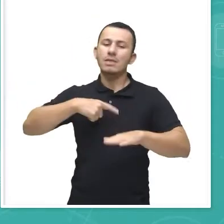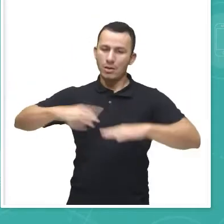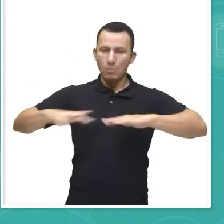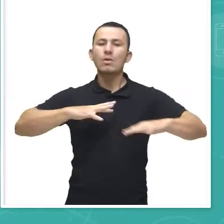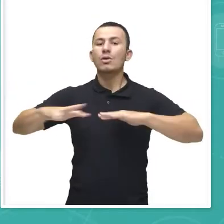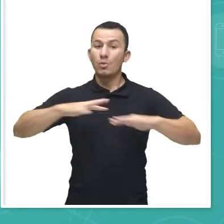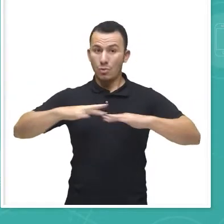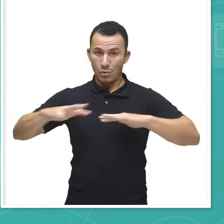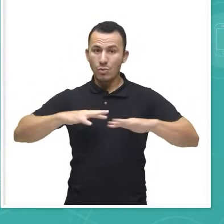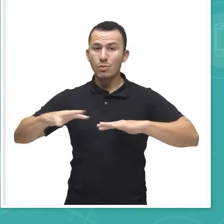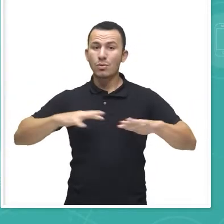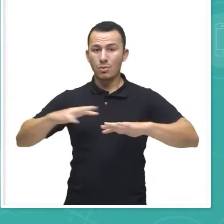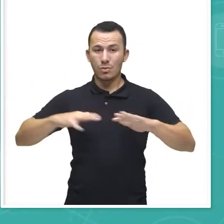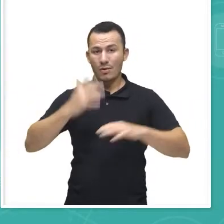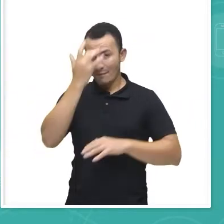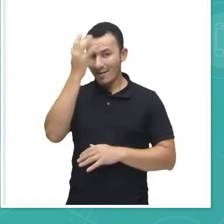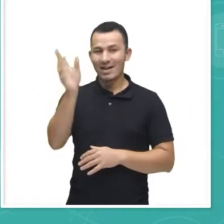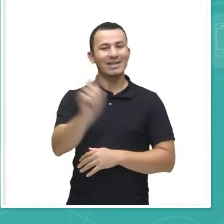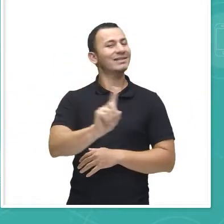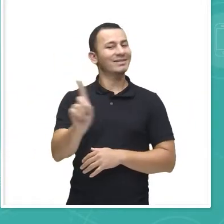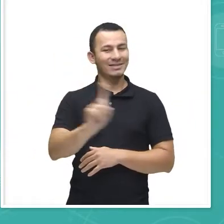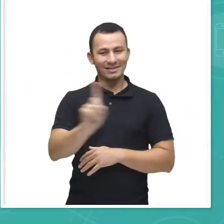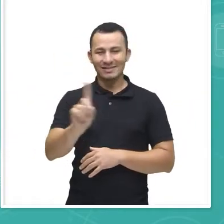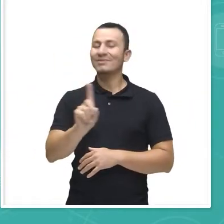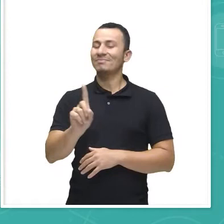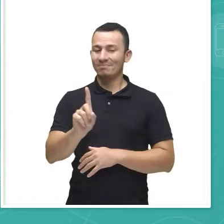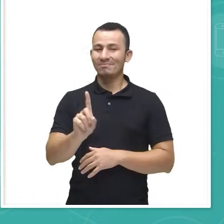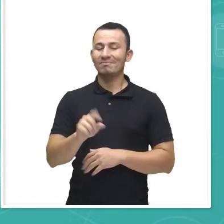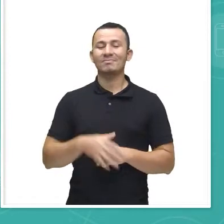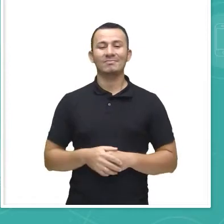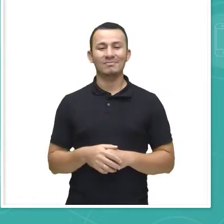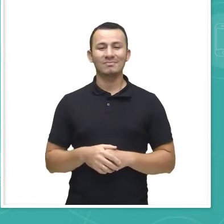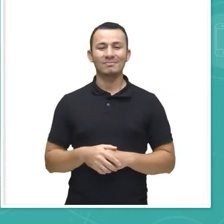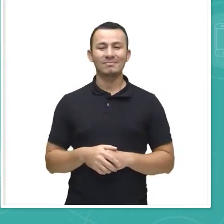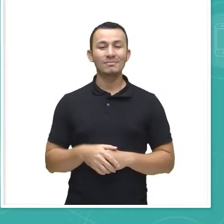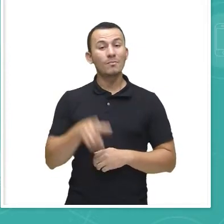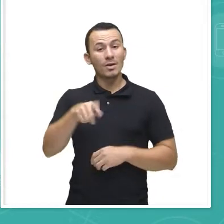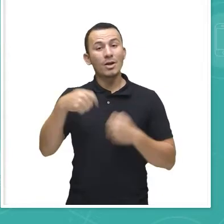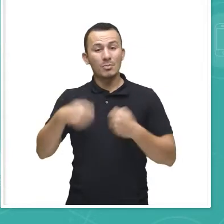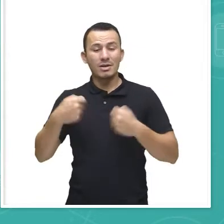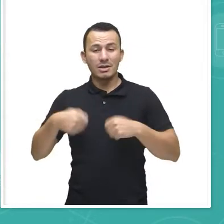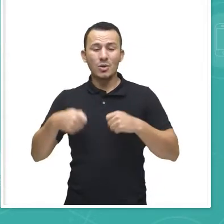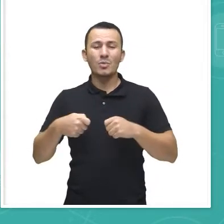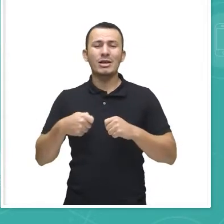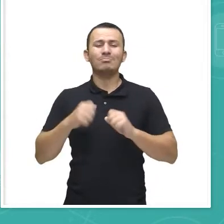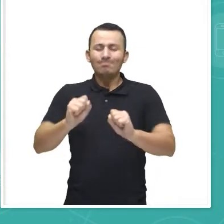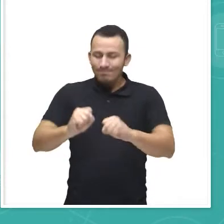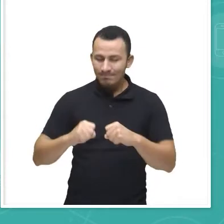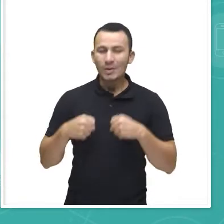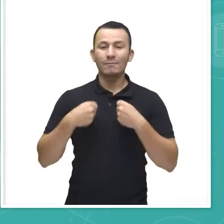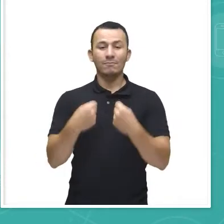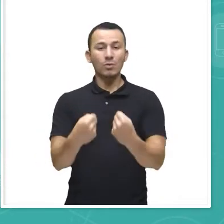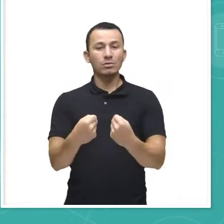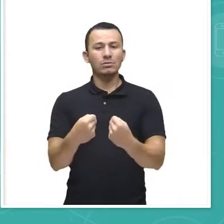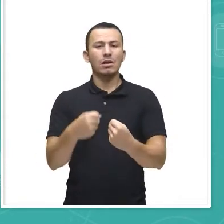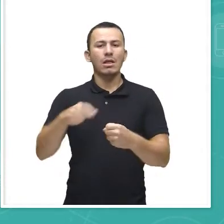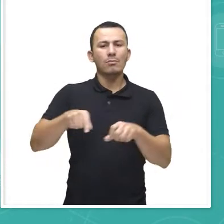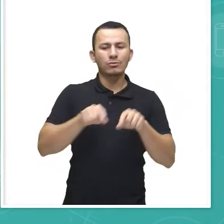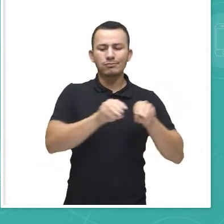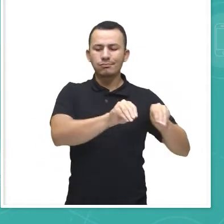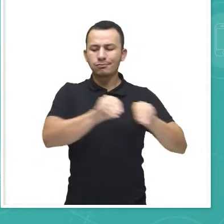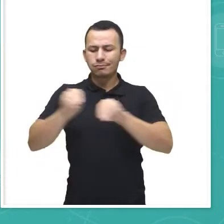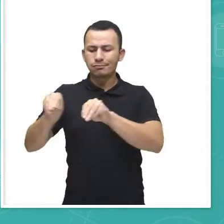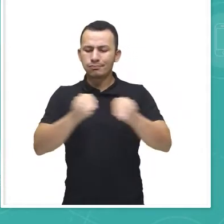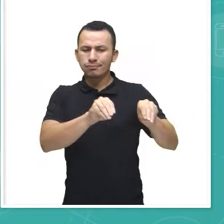movimentar na água não é fácil, você tem que fazer um certo esforço, né, para poder deslocar-se na